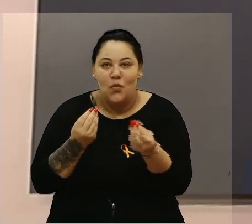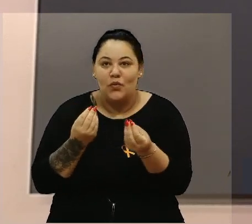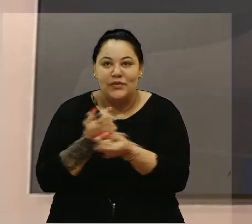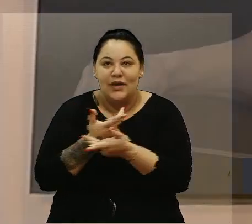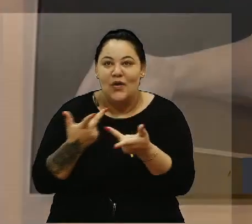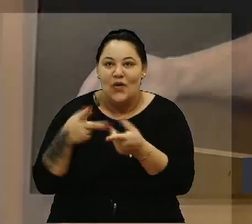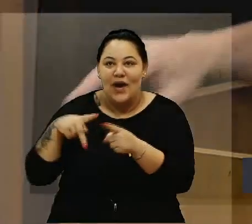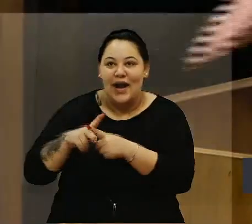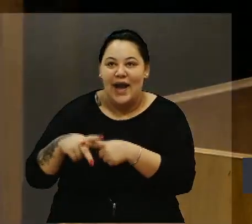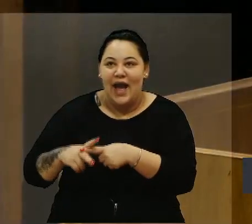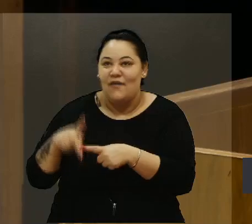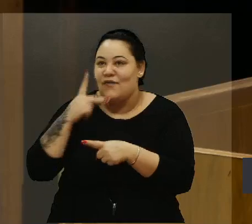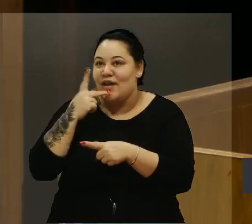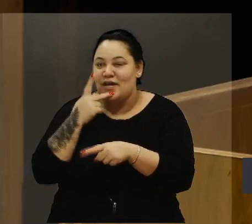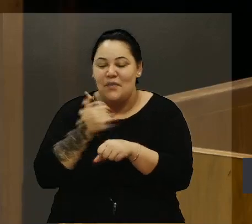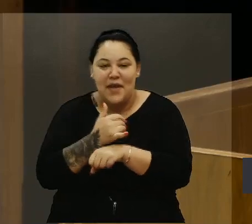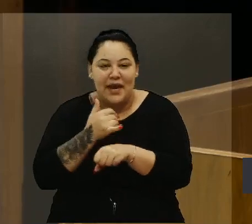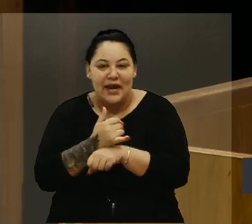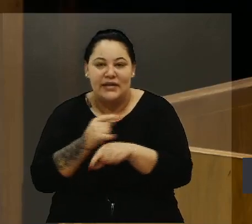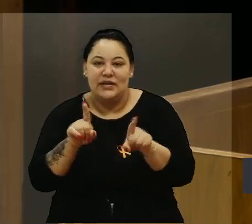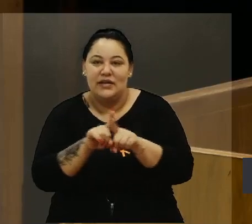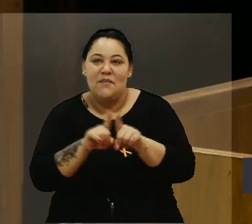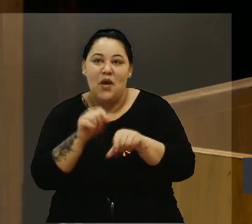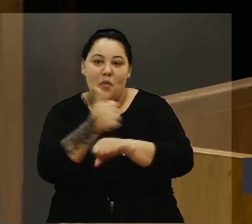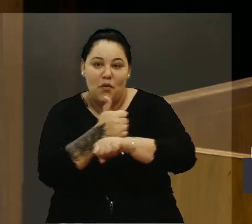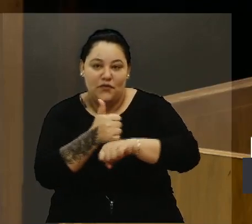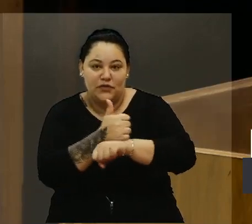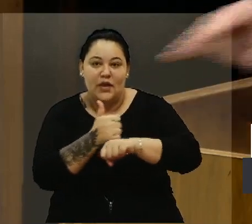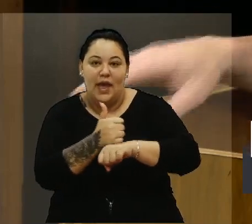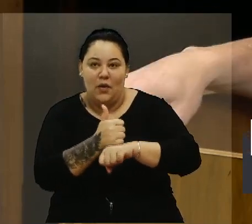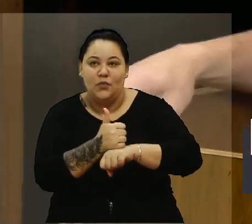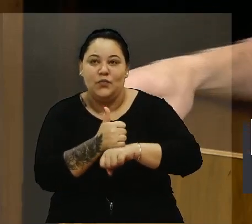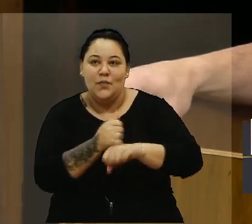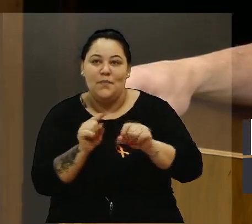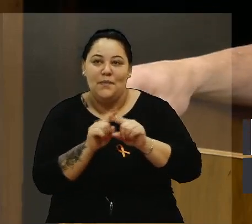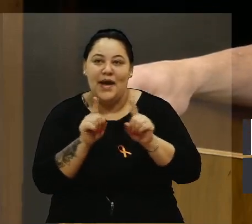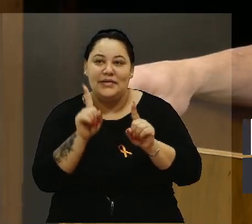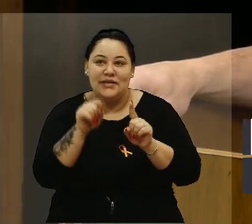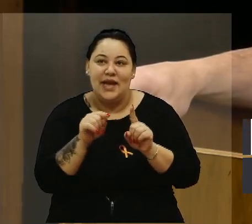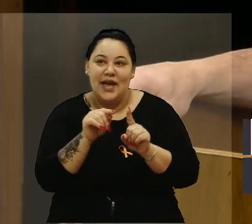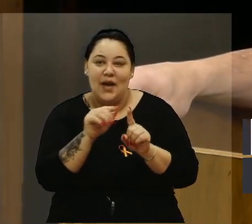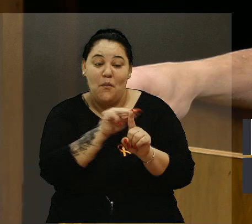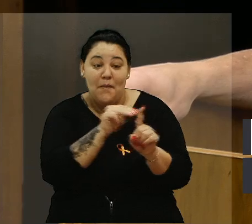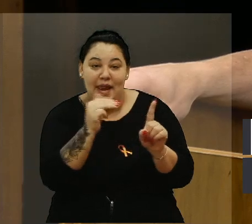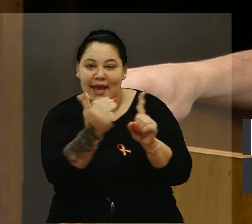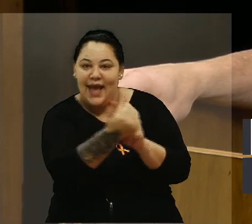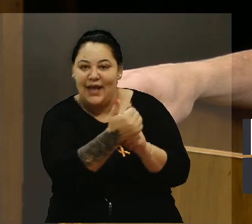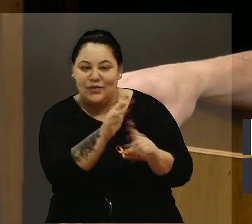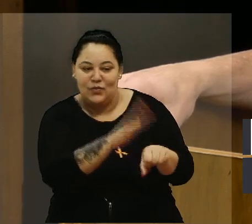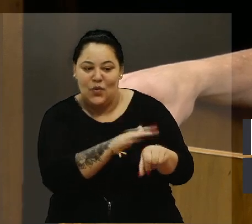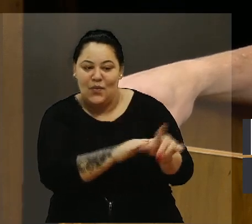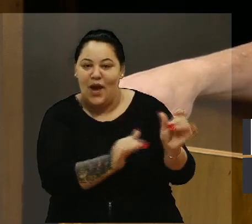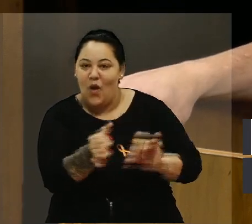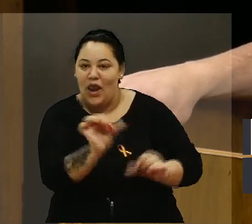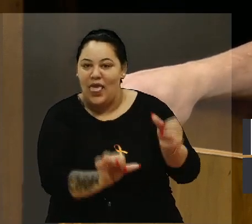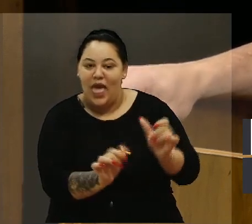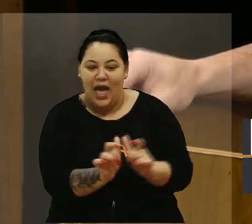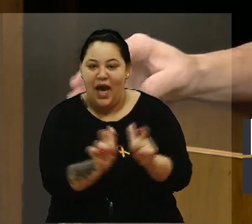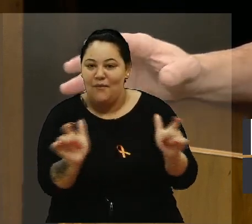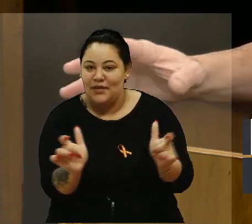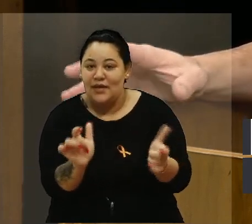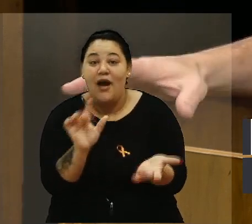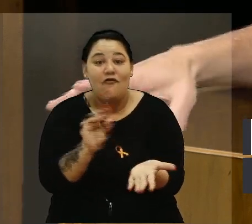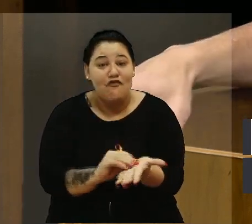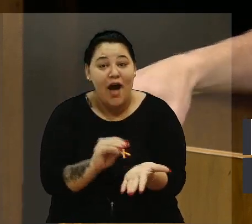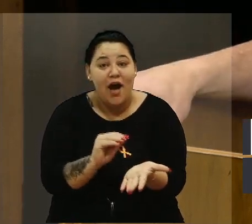na questão das mecânicas, da questão profissional, mas é um mercado que, quando ele se qualifica e aumenta, acaba faltando os